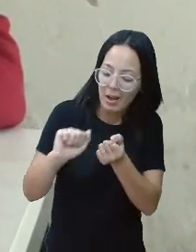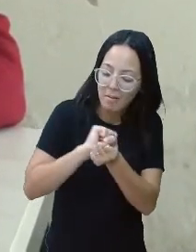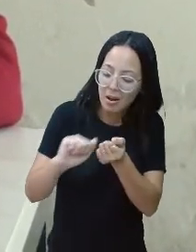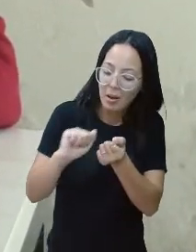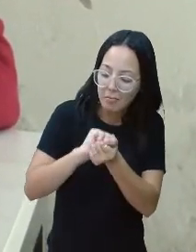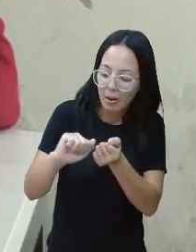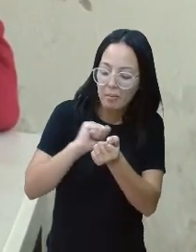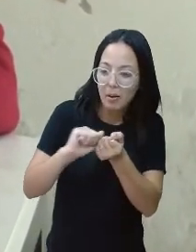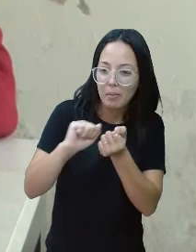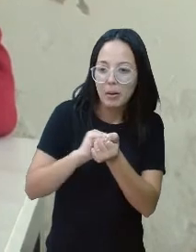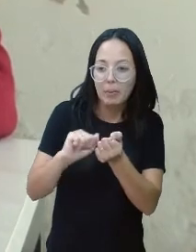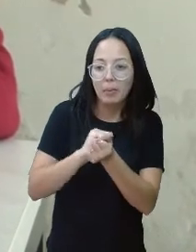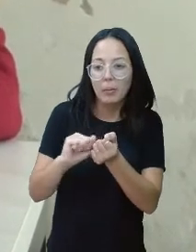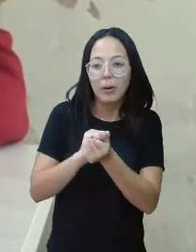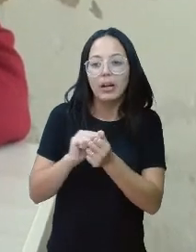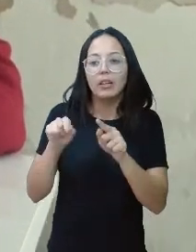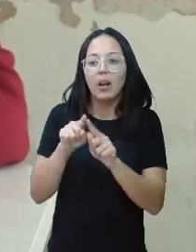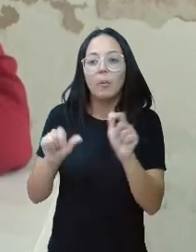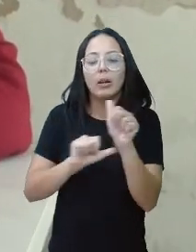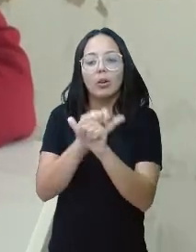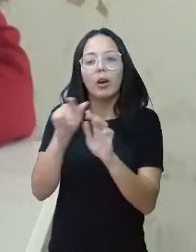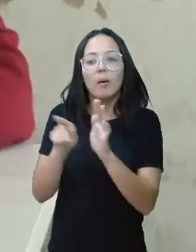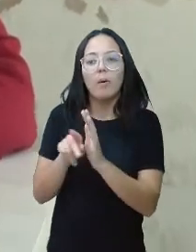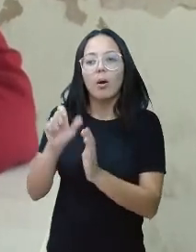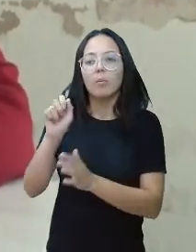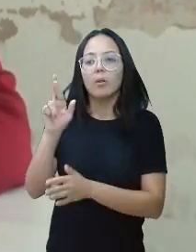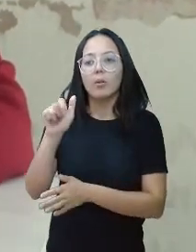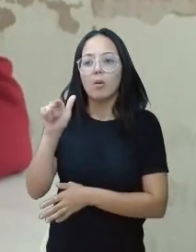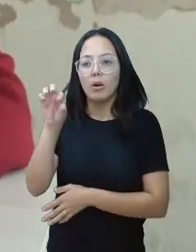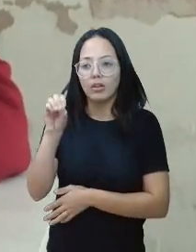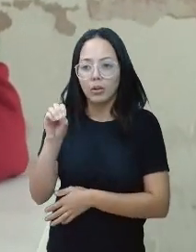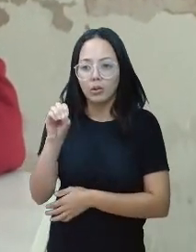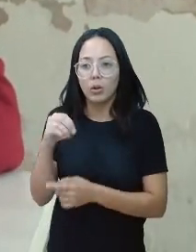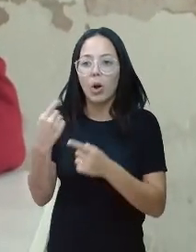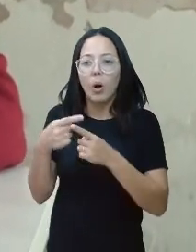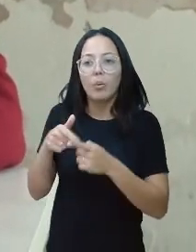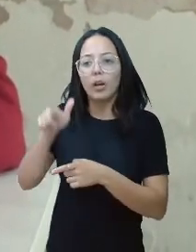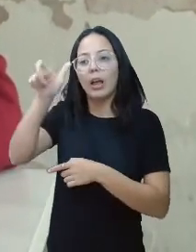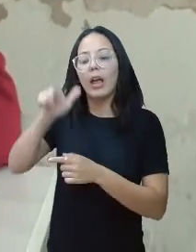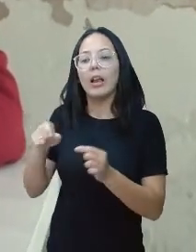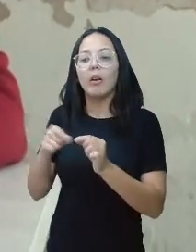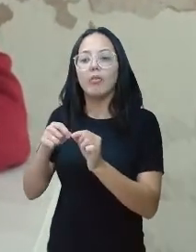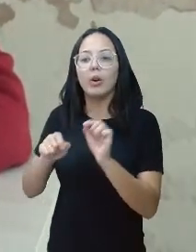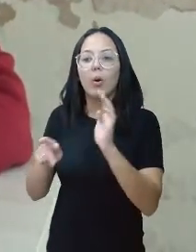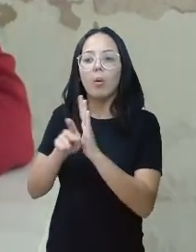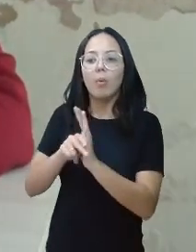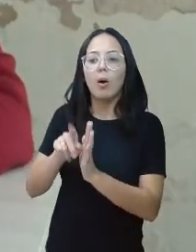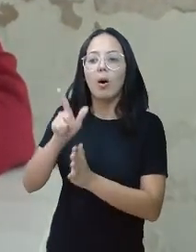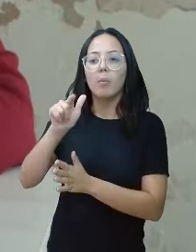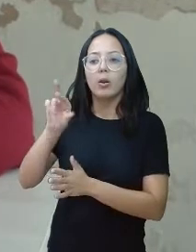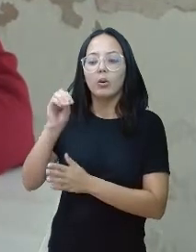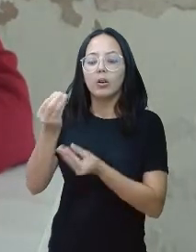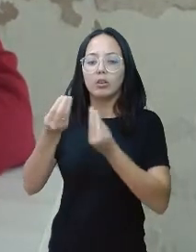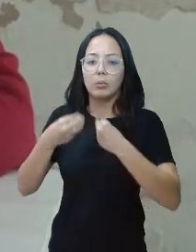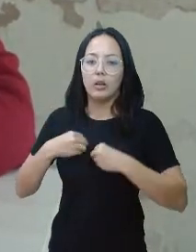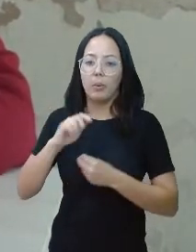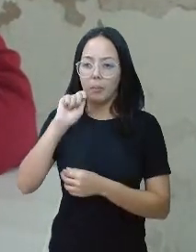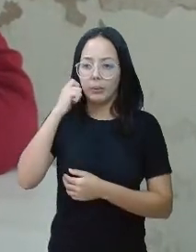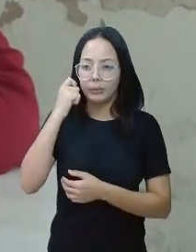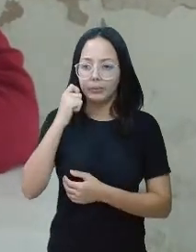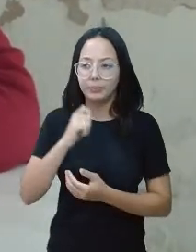litros e troquei com o Arnaldo. Ele ficou com os litros e deu-me pão.